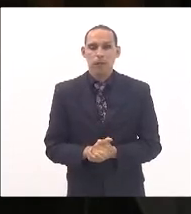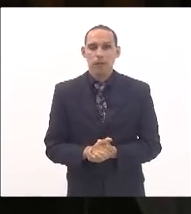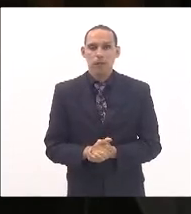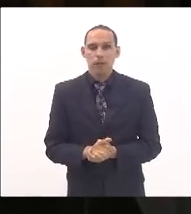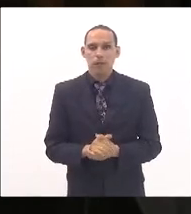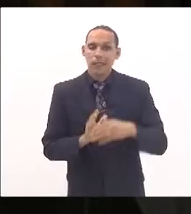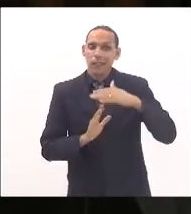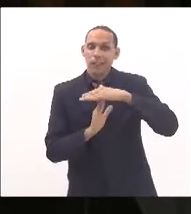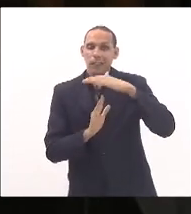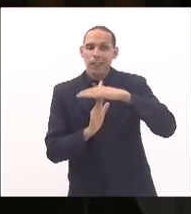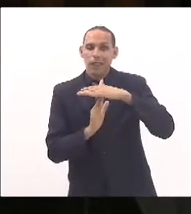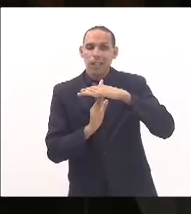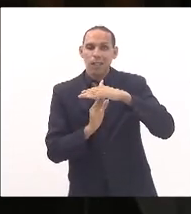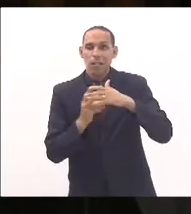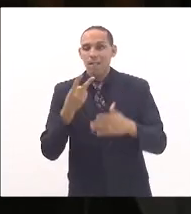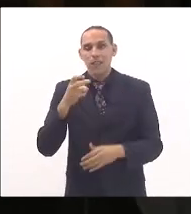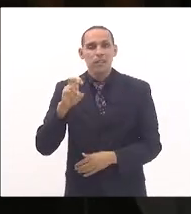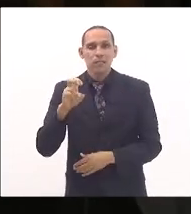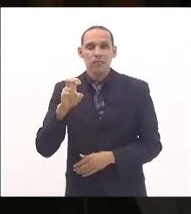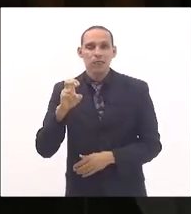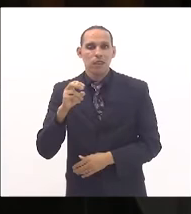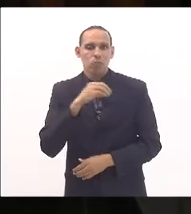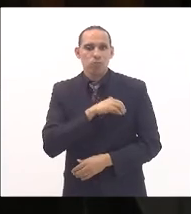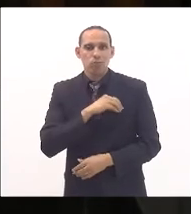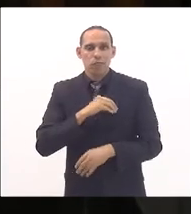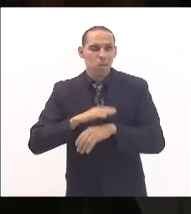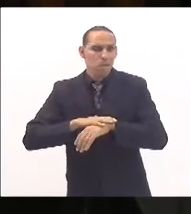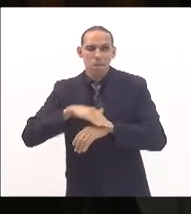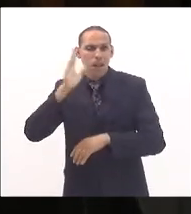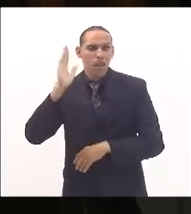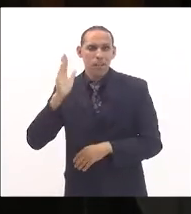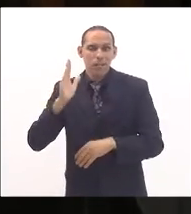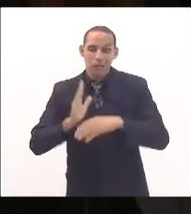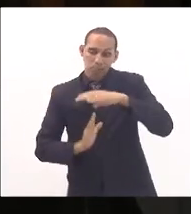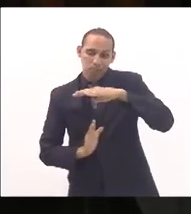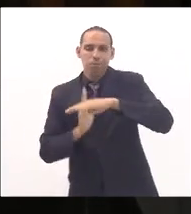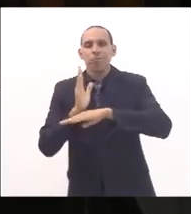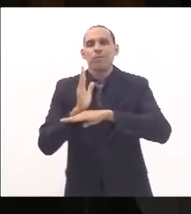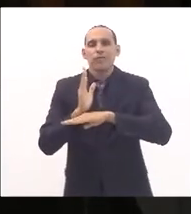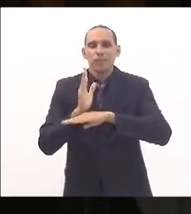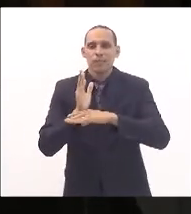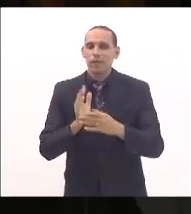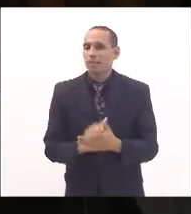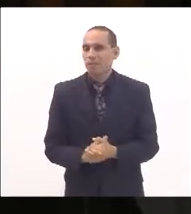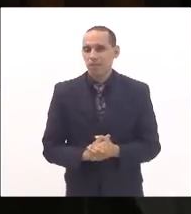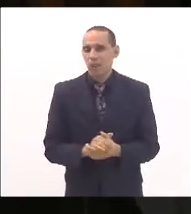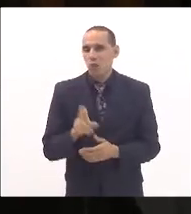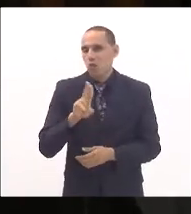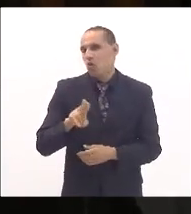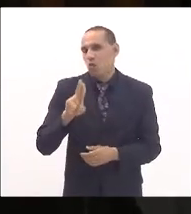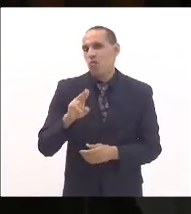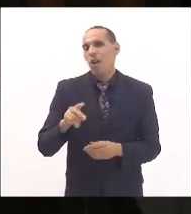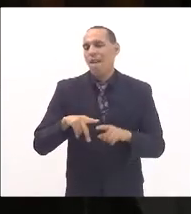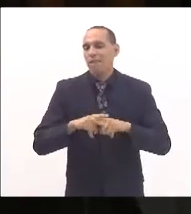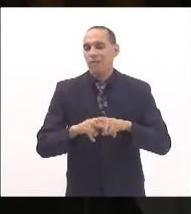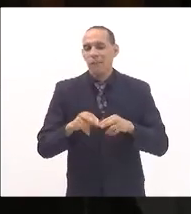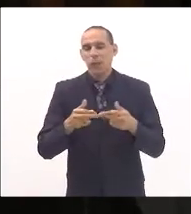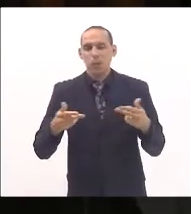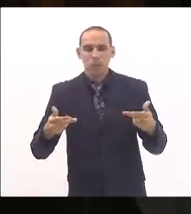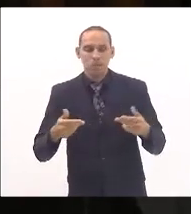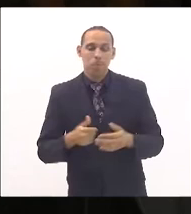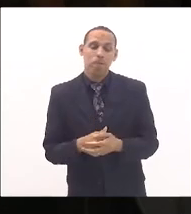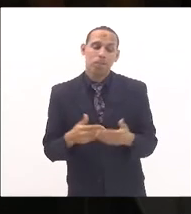um teto acima de 25 salários mínimos e ainda dribla o teto através desse tipo de recurso. Então, é nesse sentido